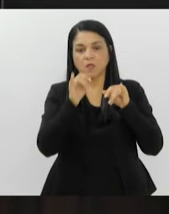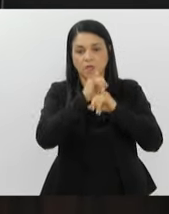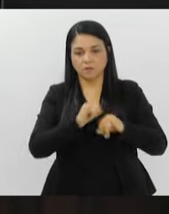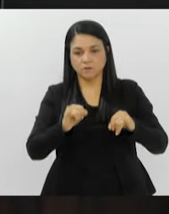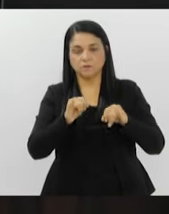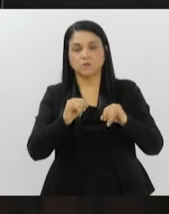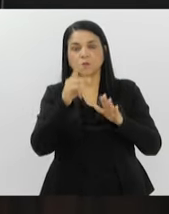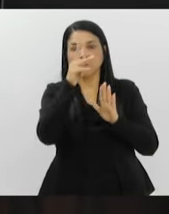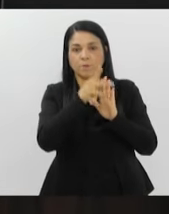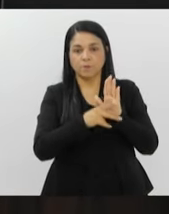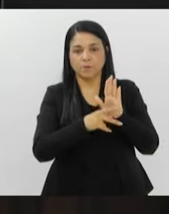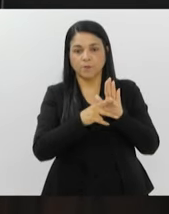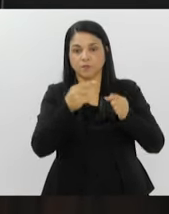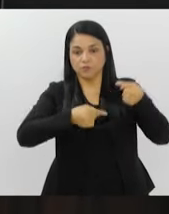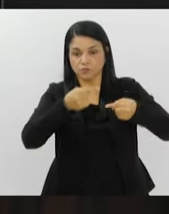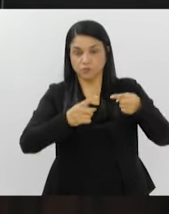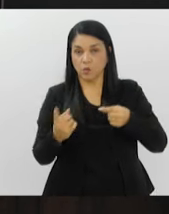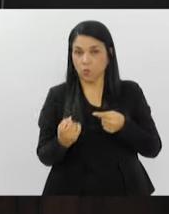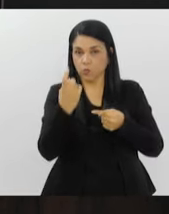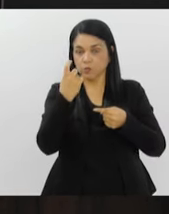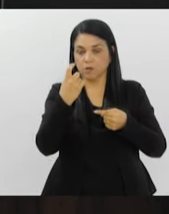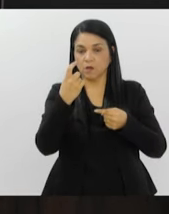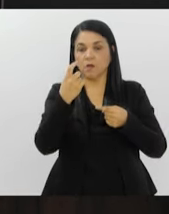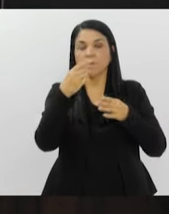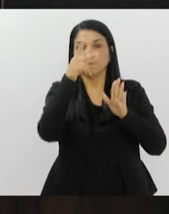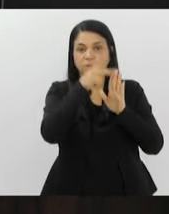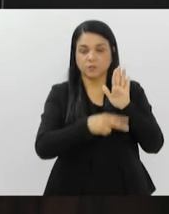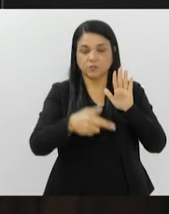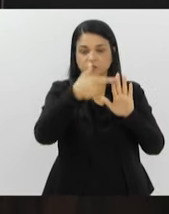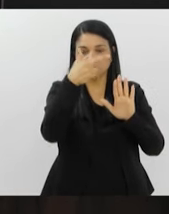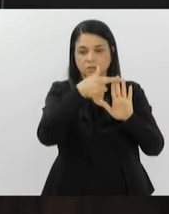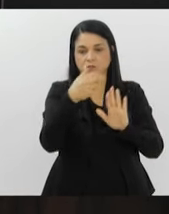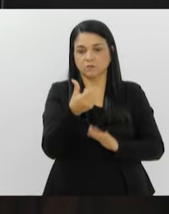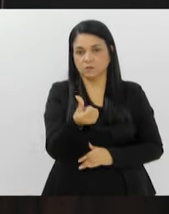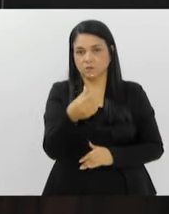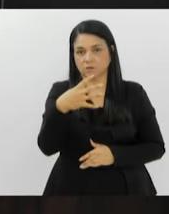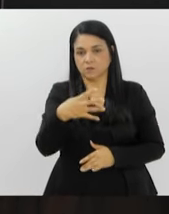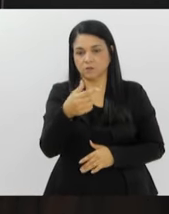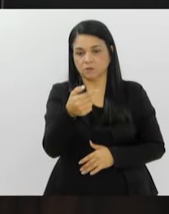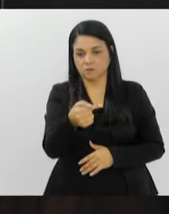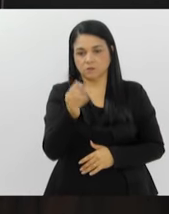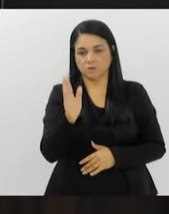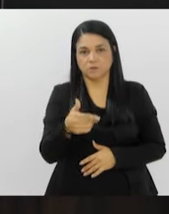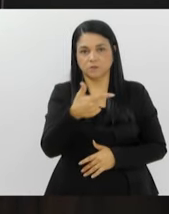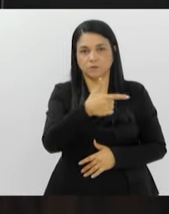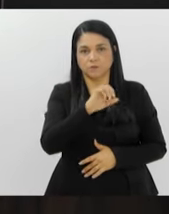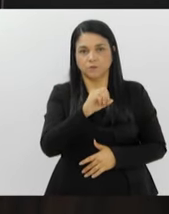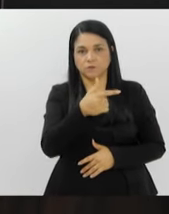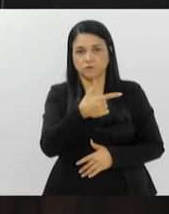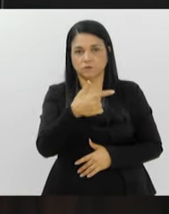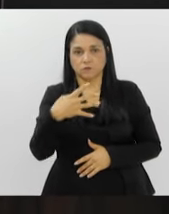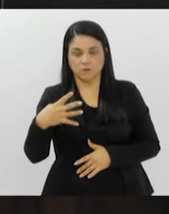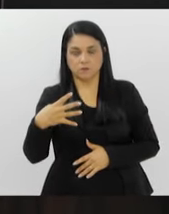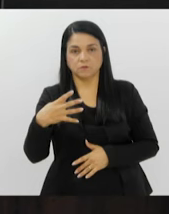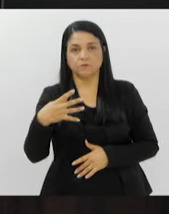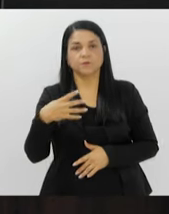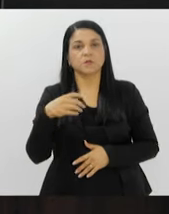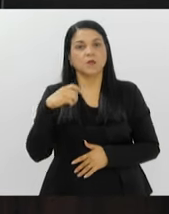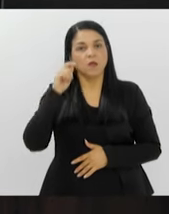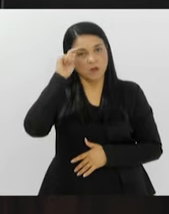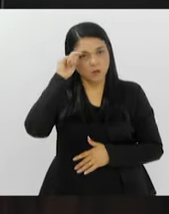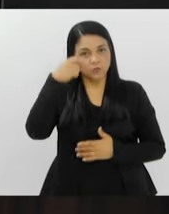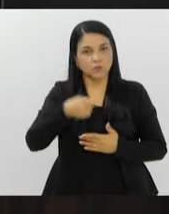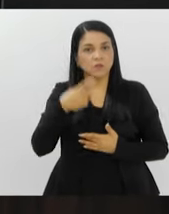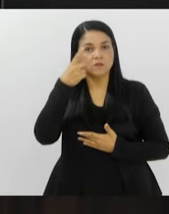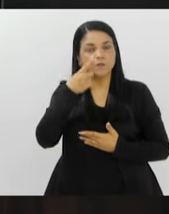Anunci em discussão única projeto de resolução número 647 2024 de autoria do